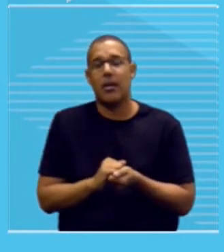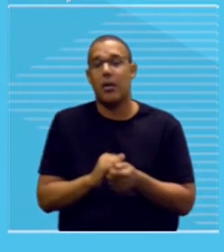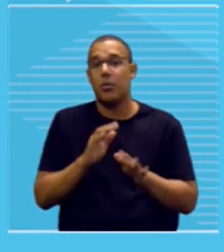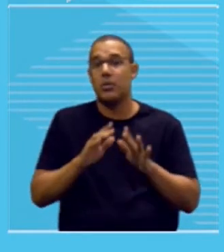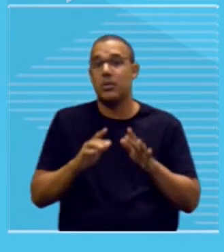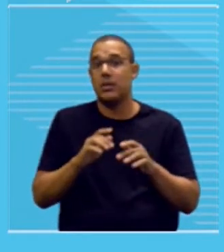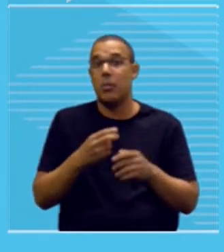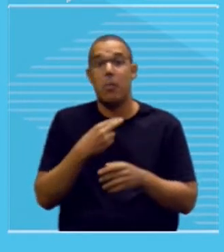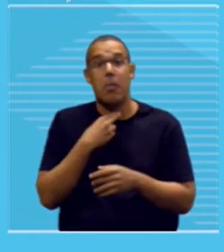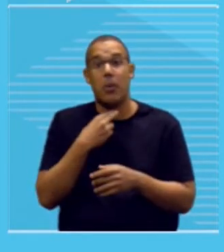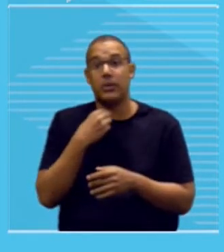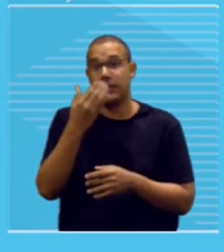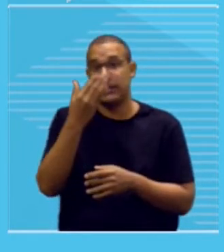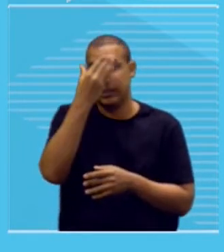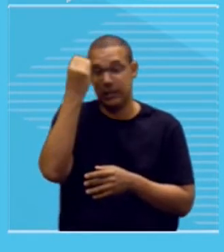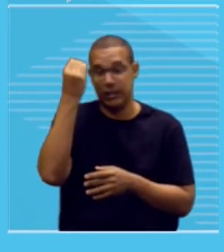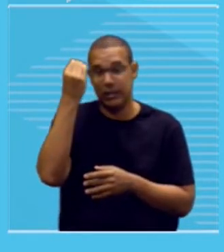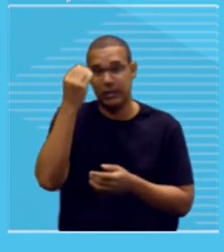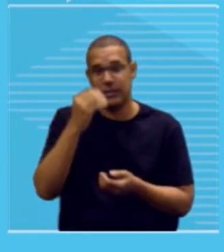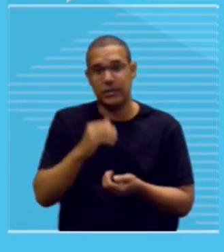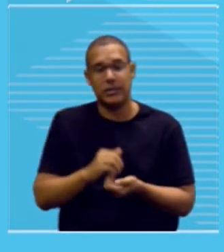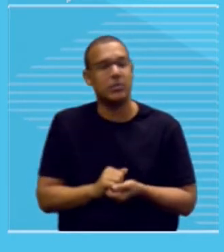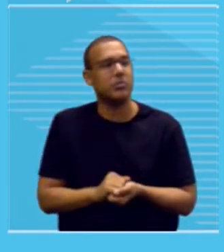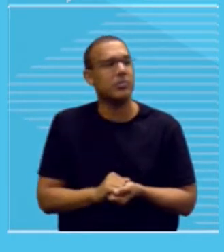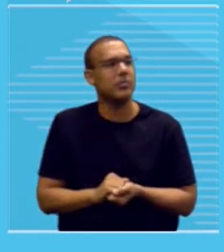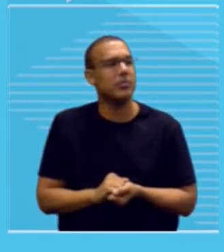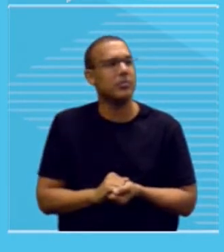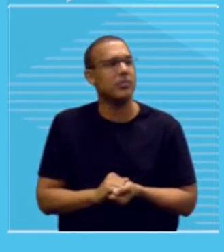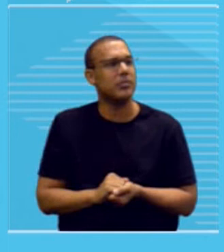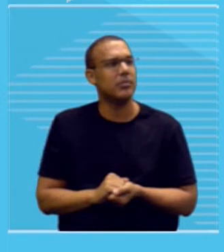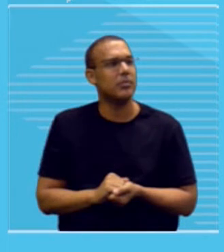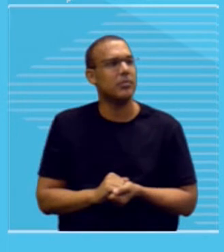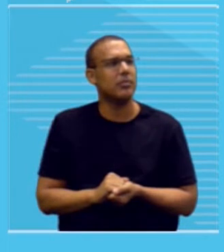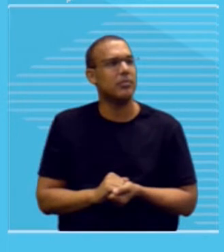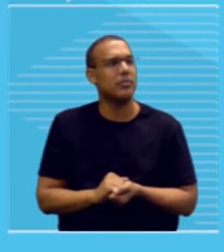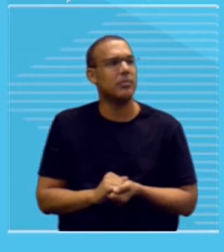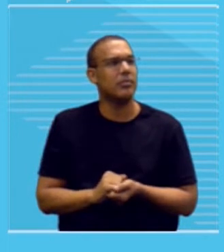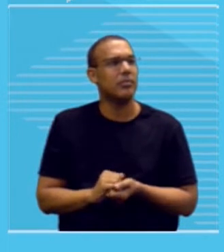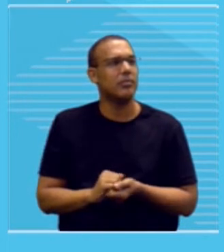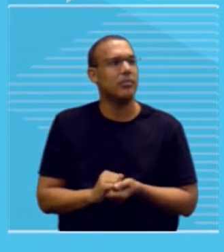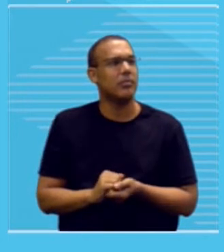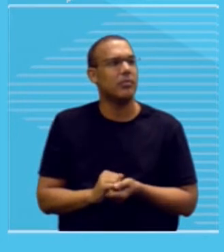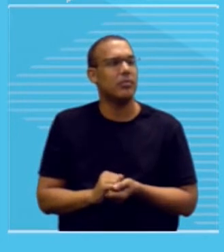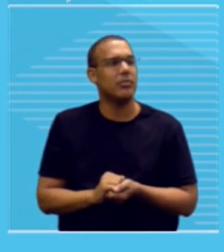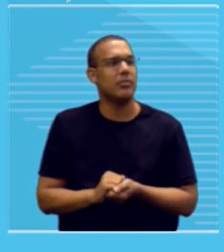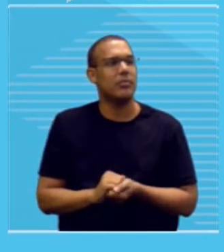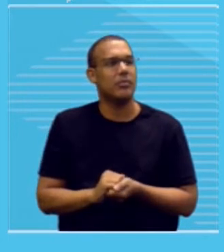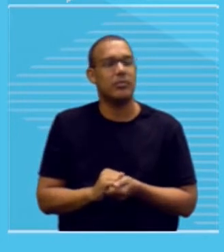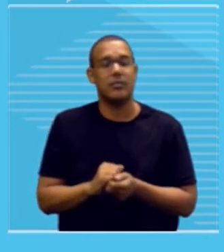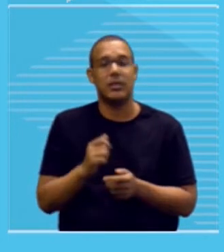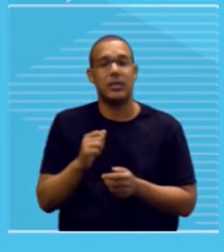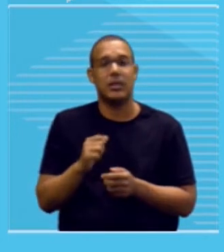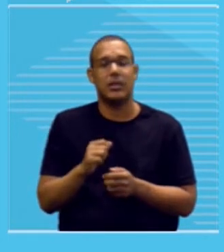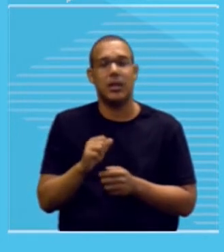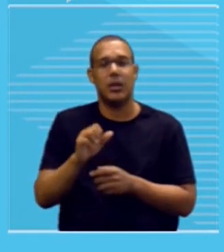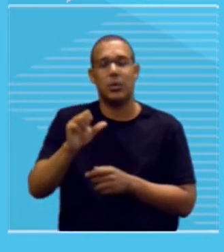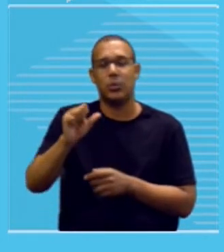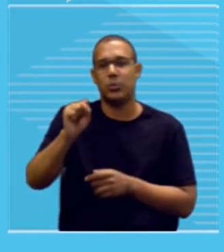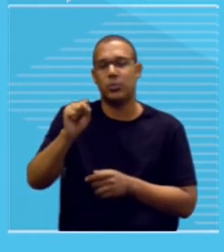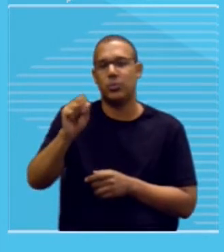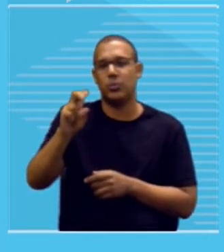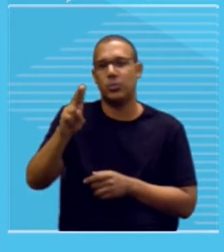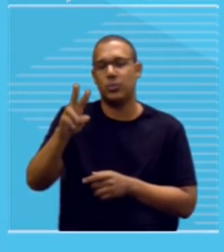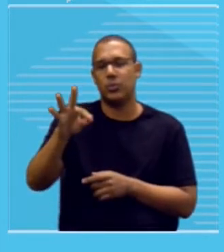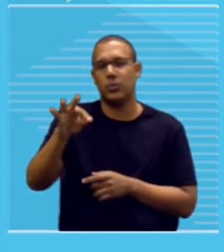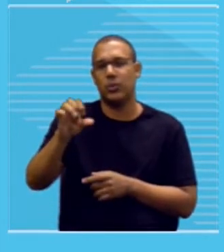esquecer professor e esse abo eu digo dele esse é a boa gente ele é um sufixo